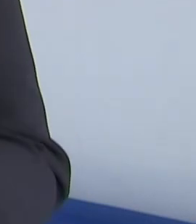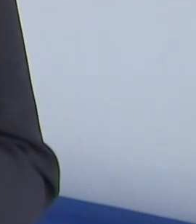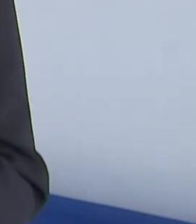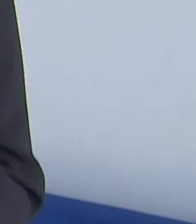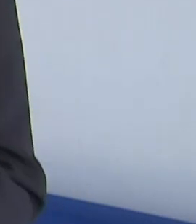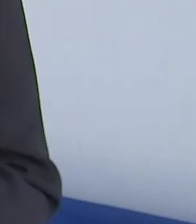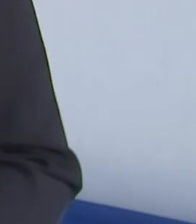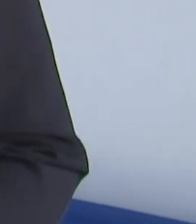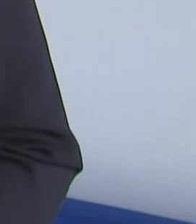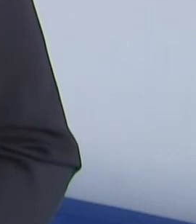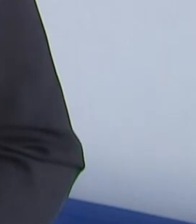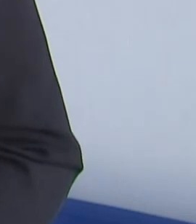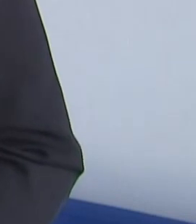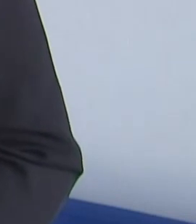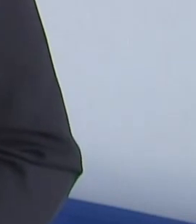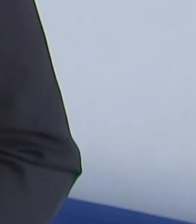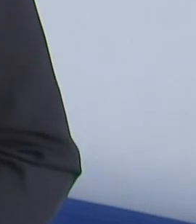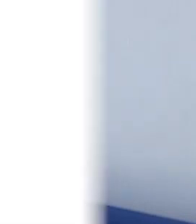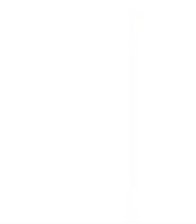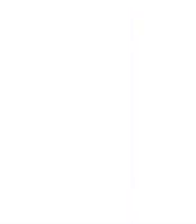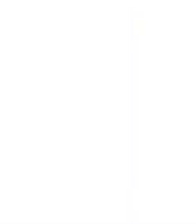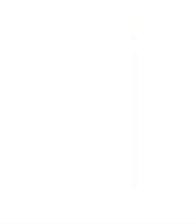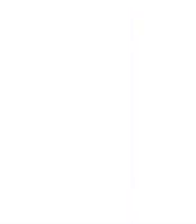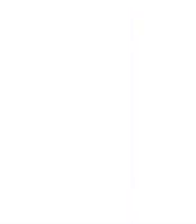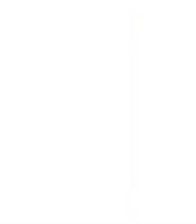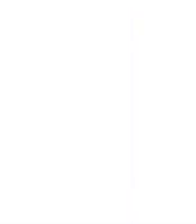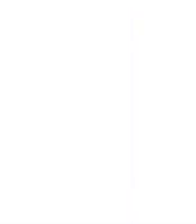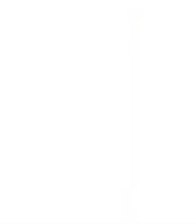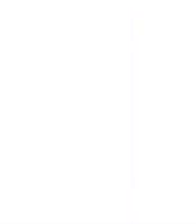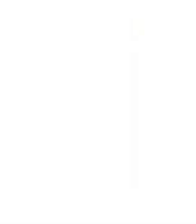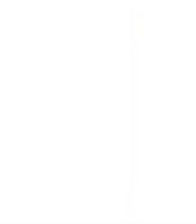como cancelar o CNPJ. O